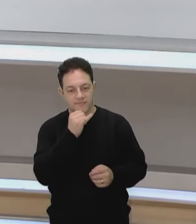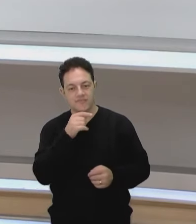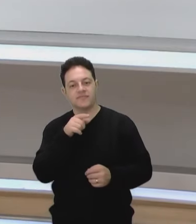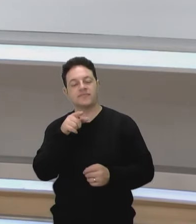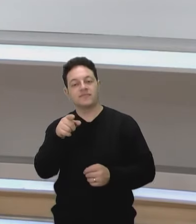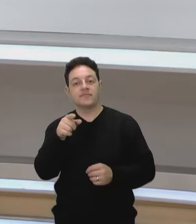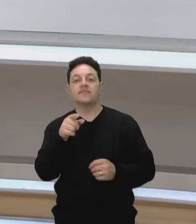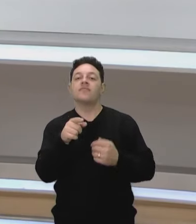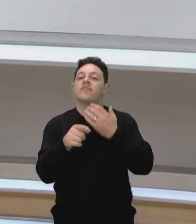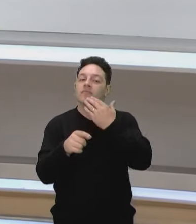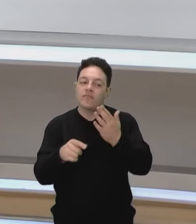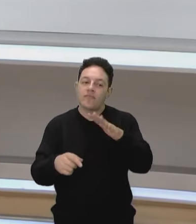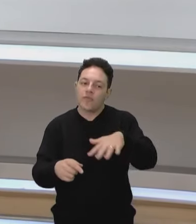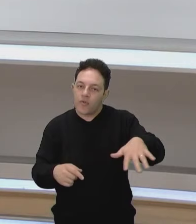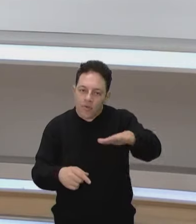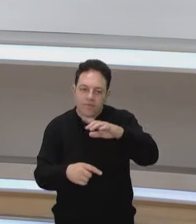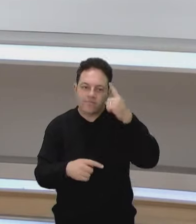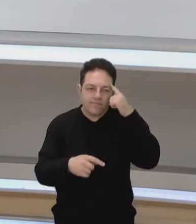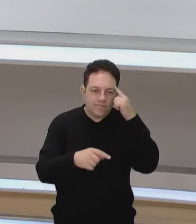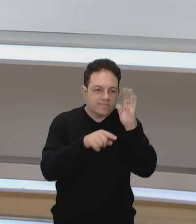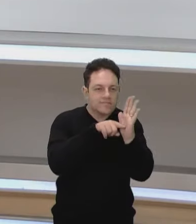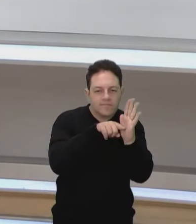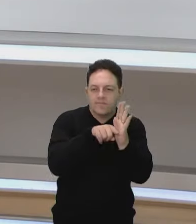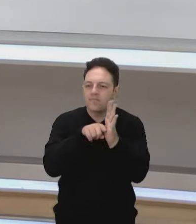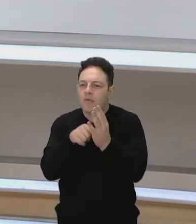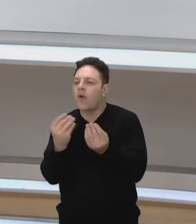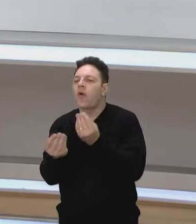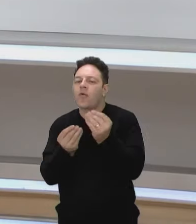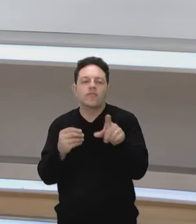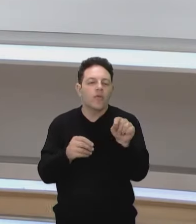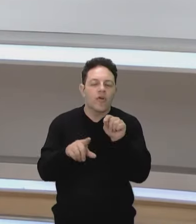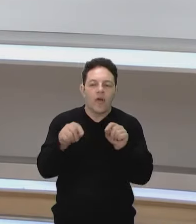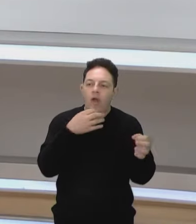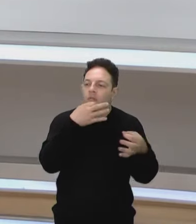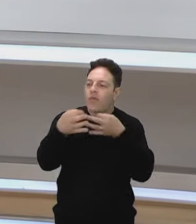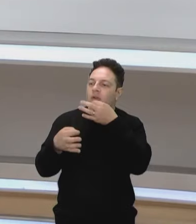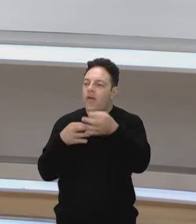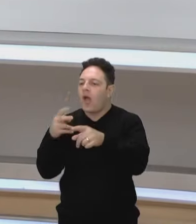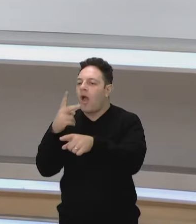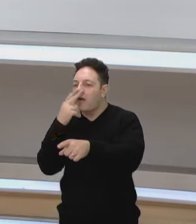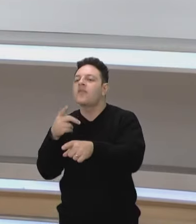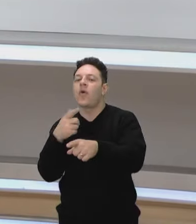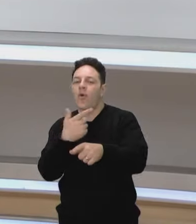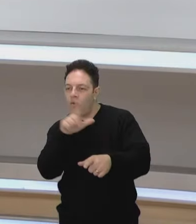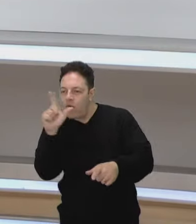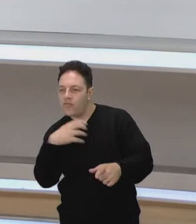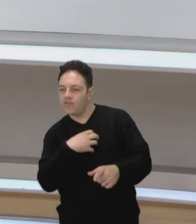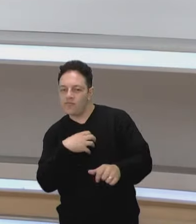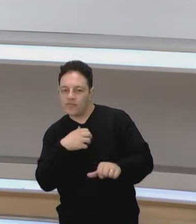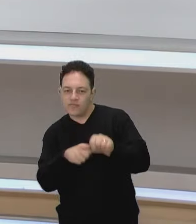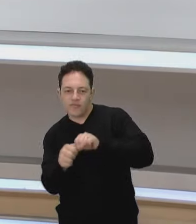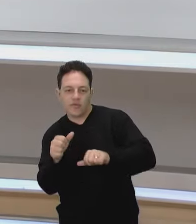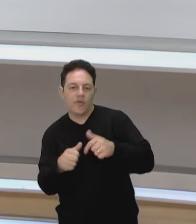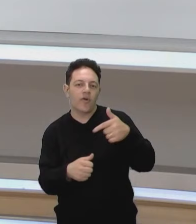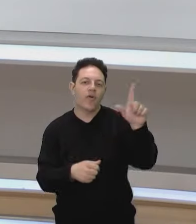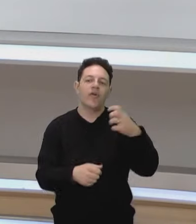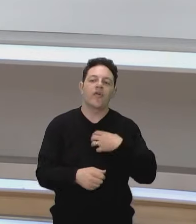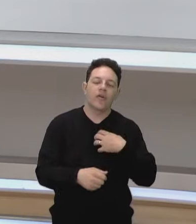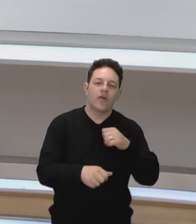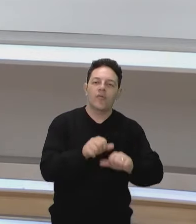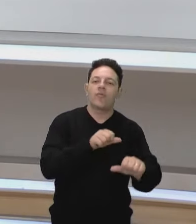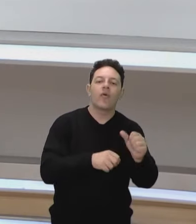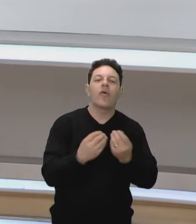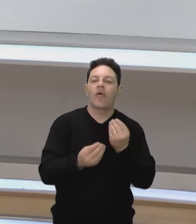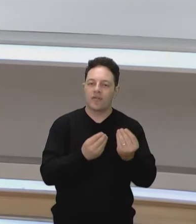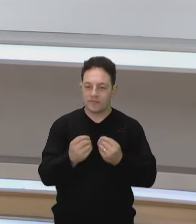solicite que todos analisem as escolhas feitas pelo colega e verifique se outras decisões poderiam ser tomadas. Nesse processo